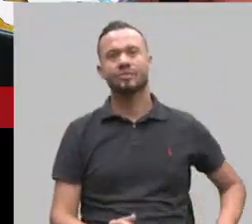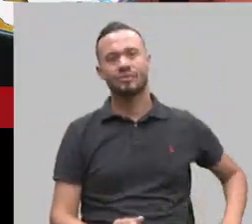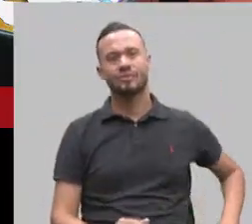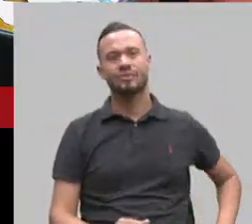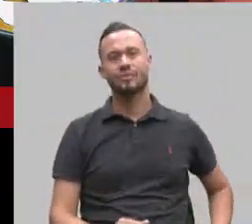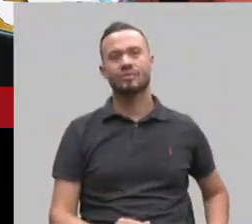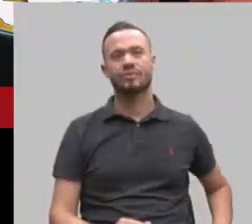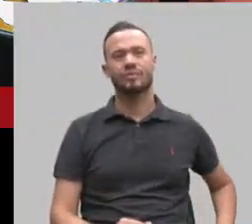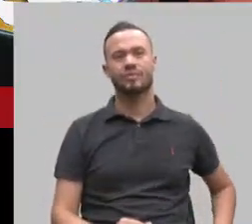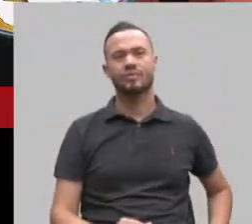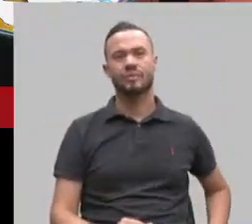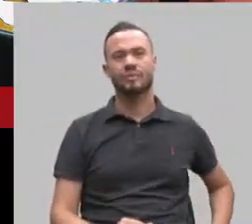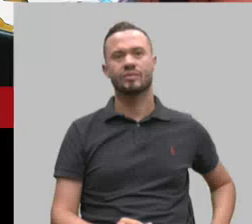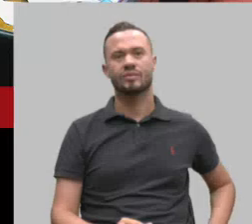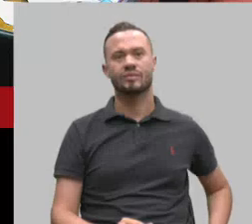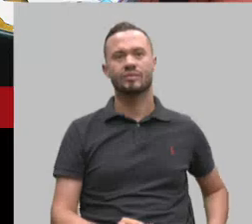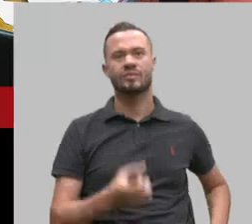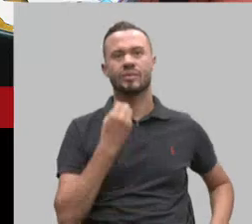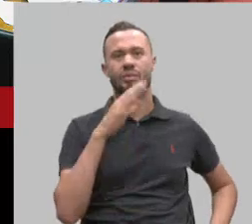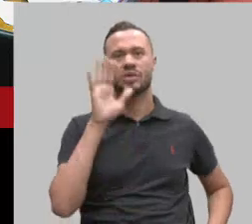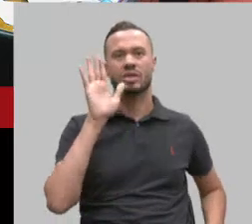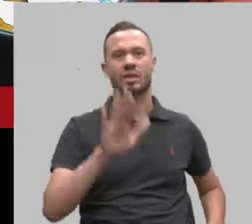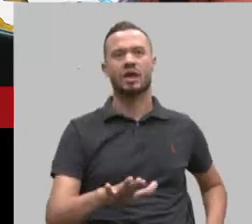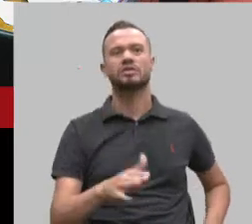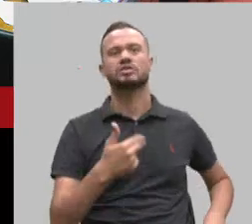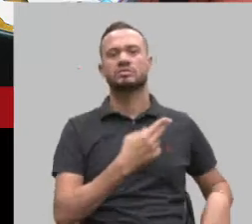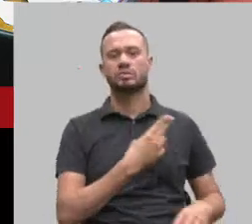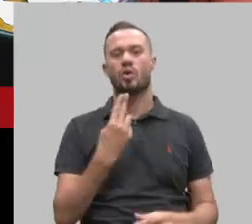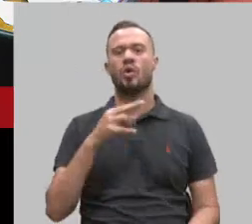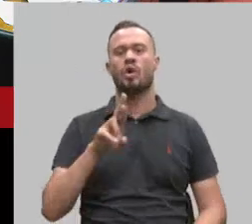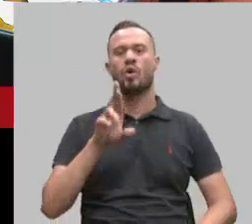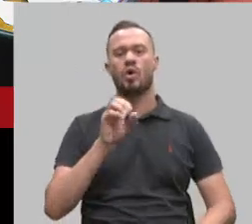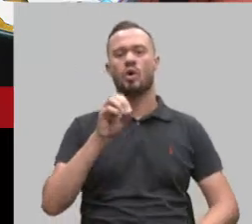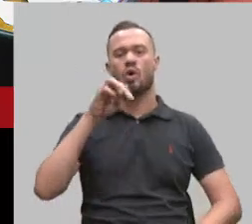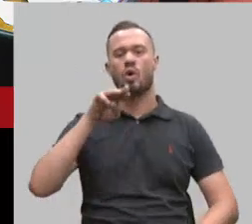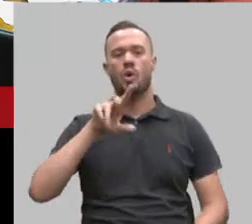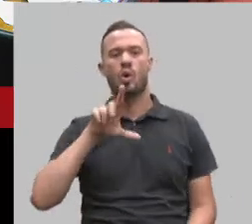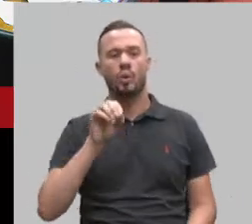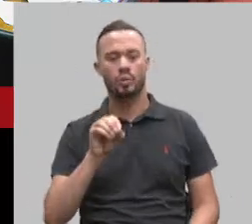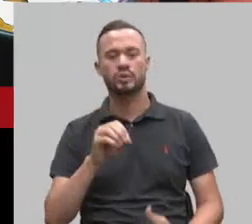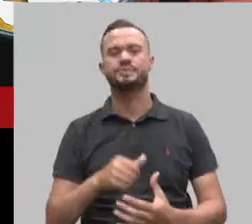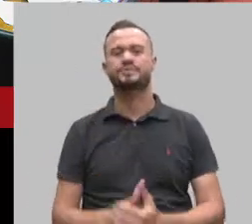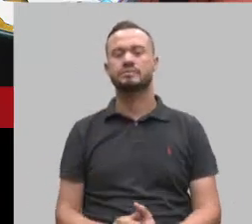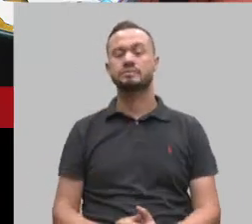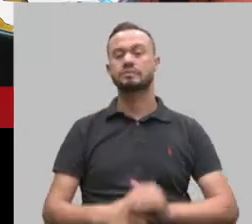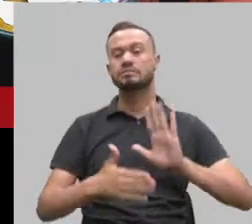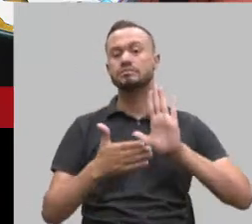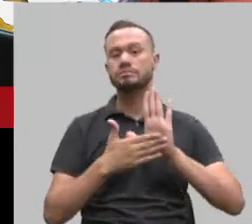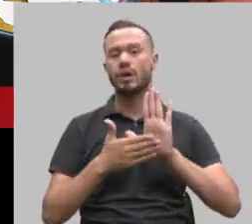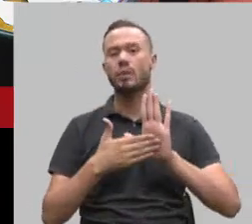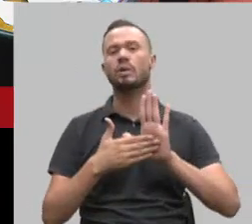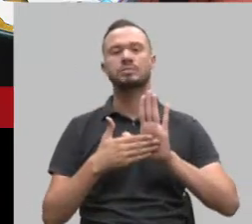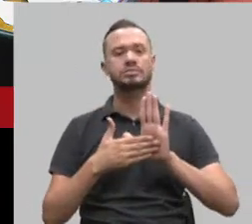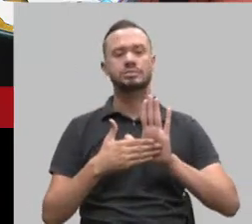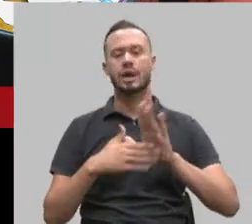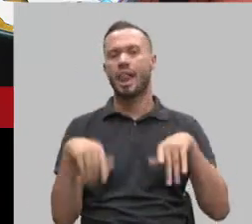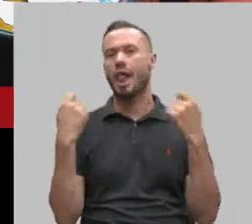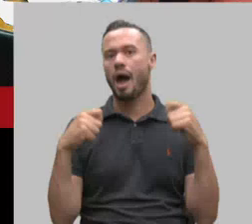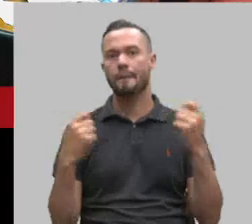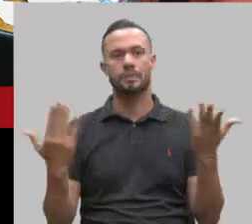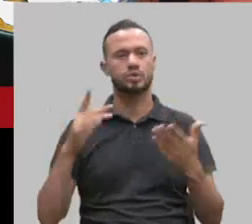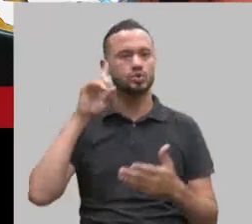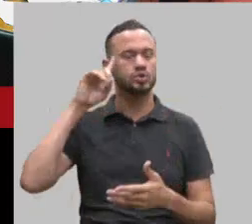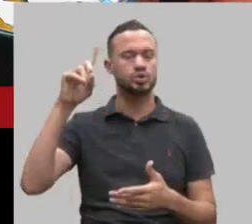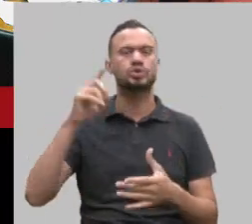Rômulo Boa tarde a todos eu sou Rômulo de Nova Era do mic pres caba essa proposta é essencial nos dias atuais nós sabemos